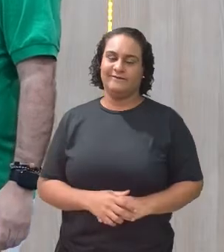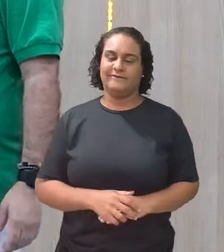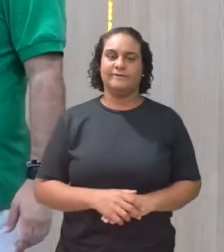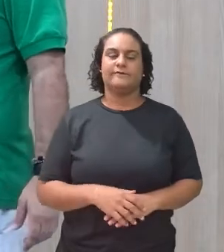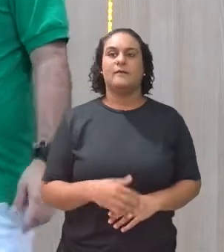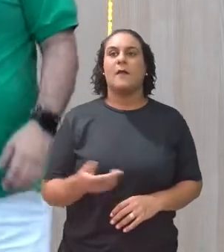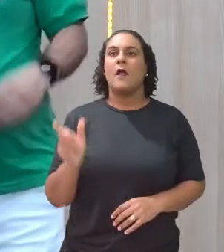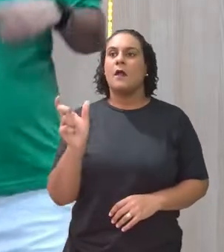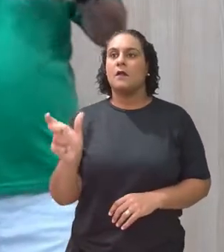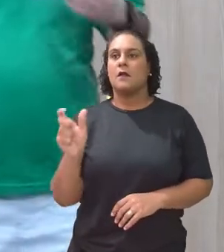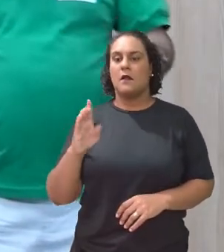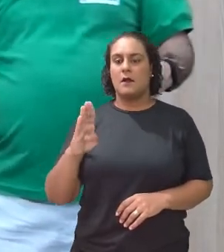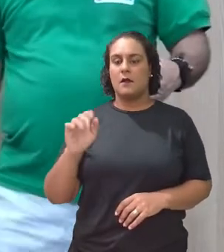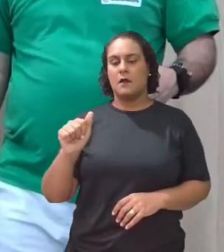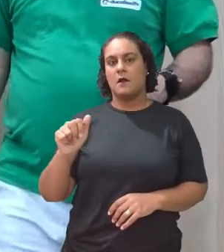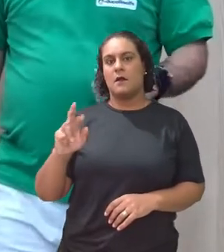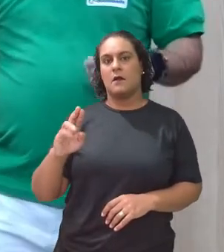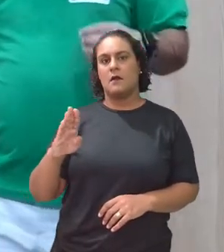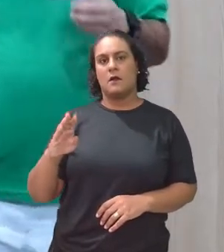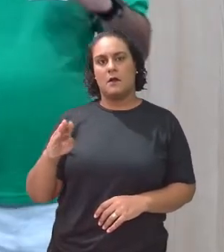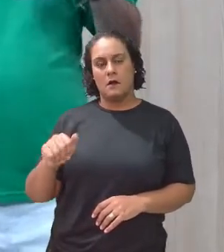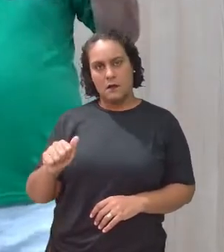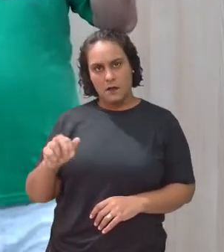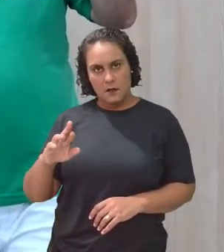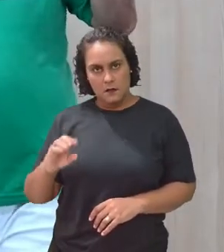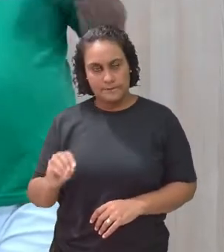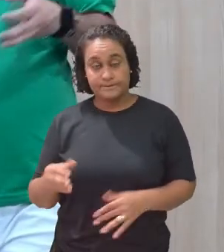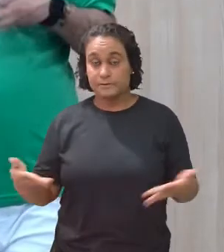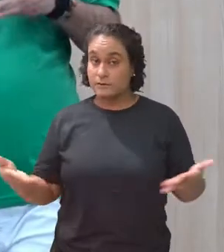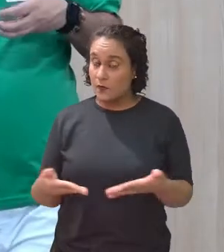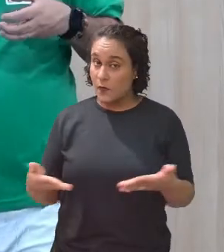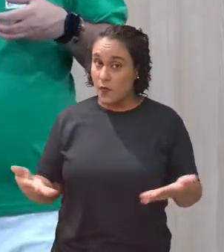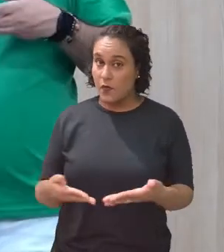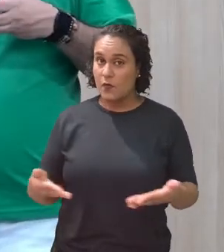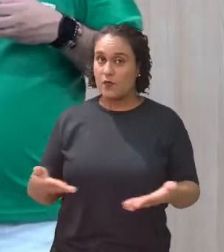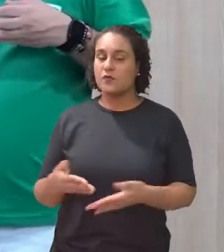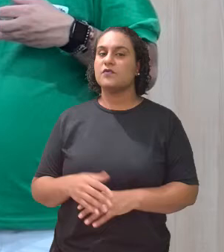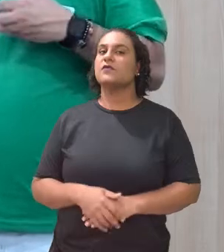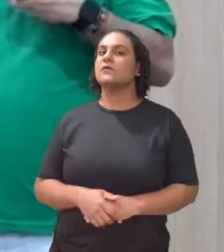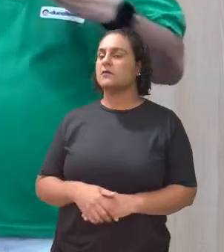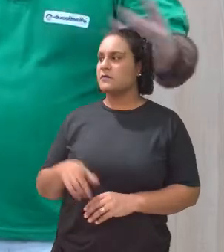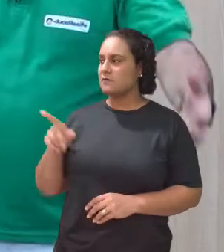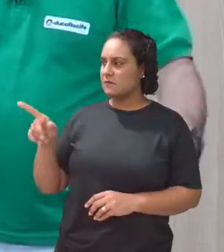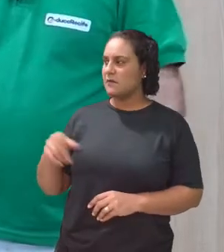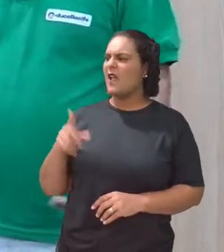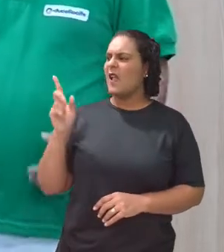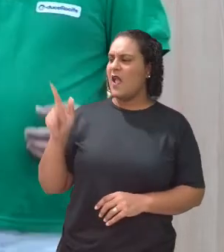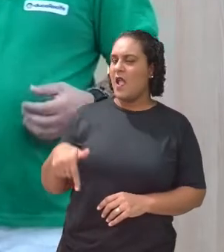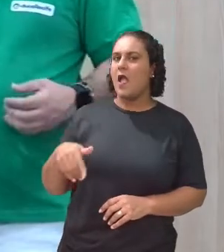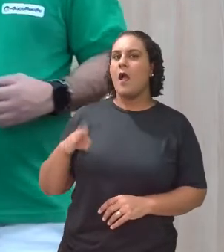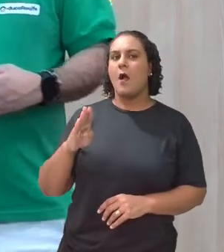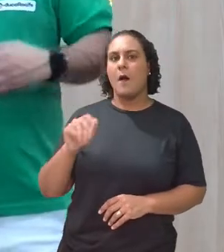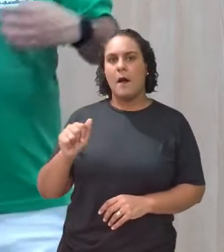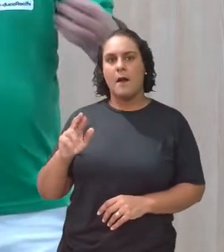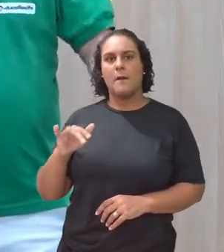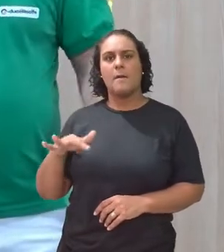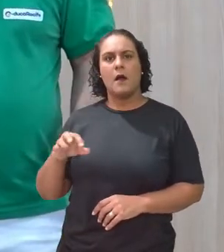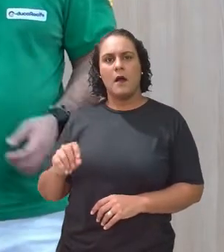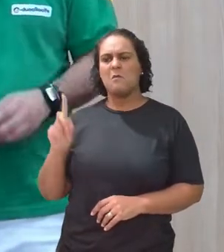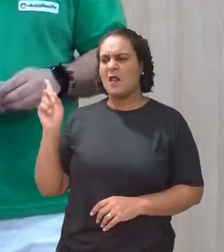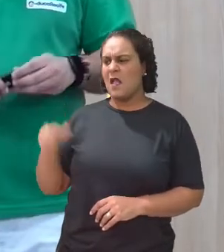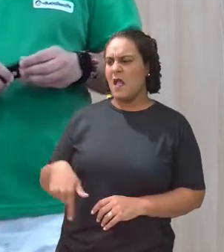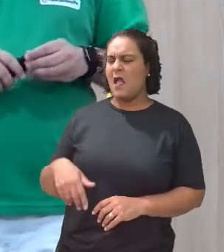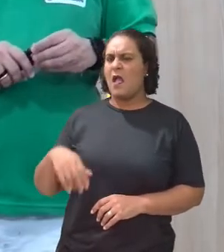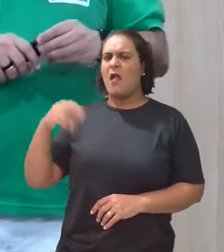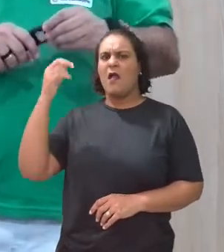o termo bárbaro era um insulto. Hoje, se a gente fala, fulano, ele é um bárbaro, né? A gente está dizendo, isso é um